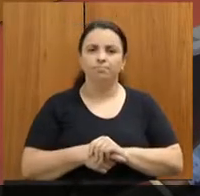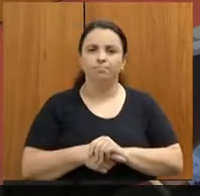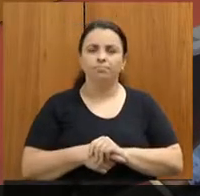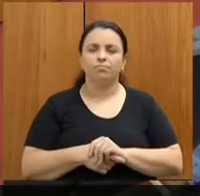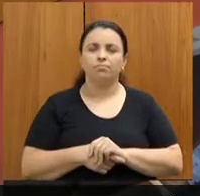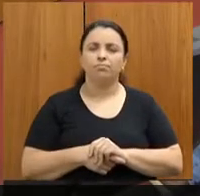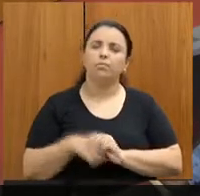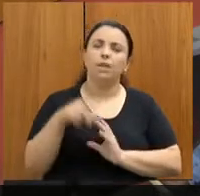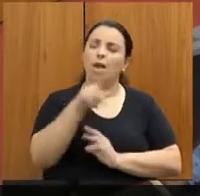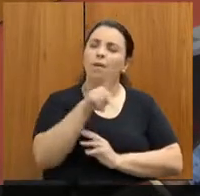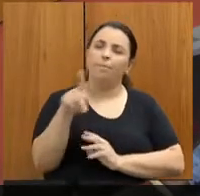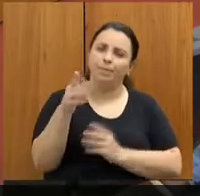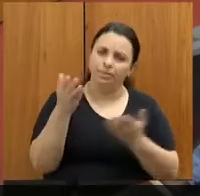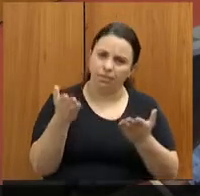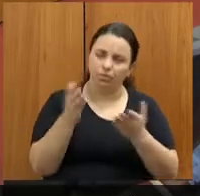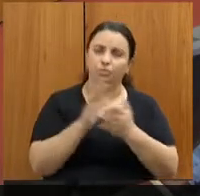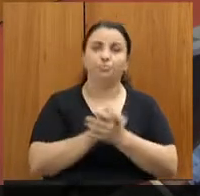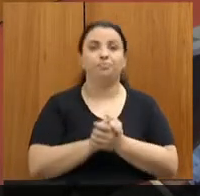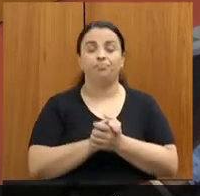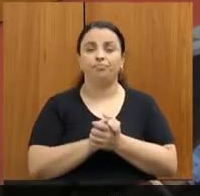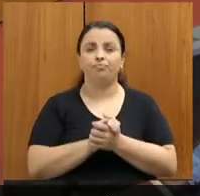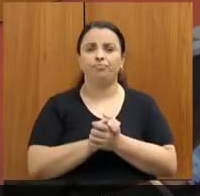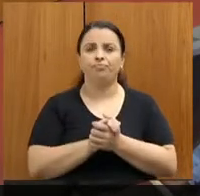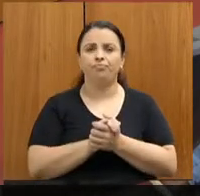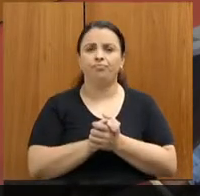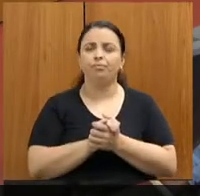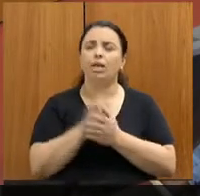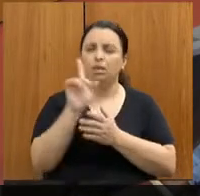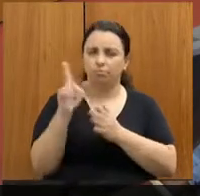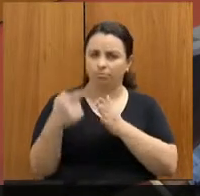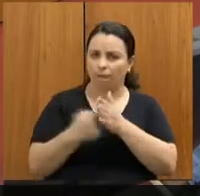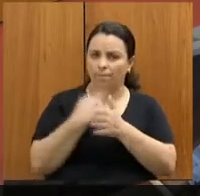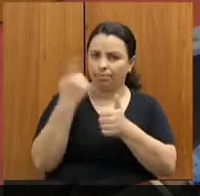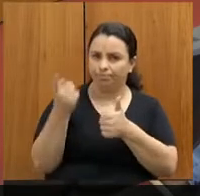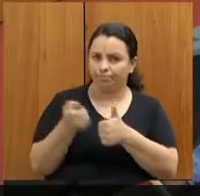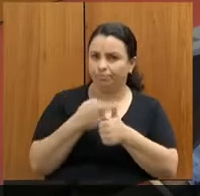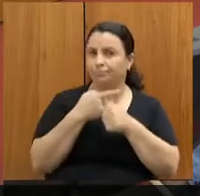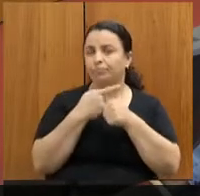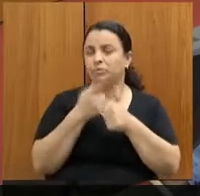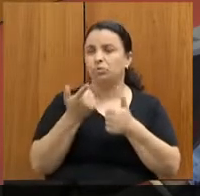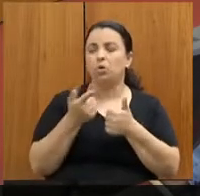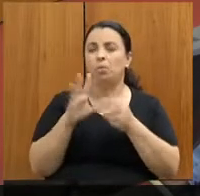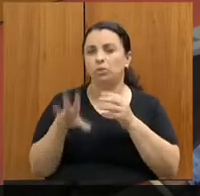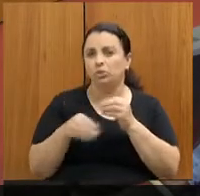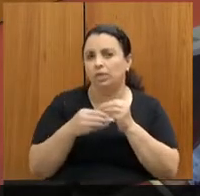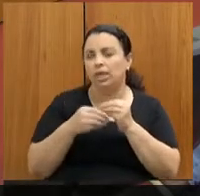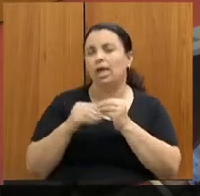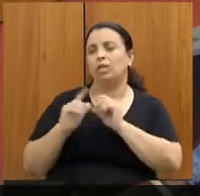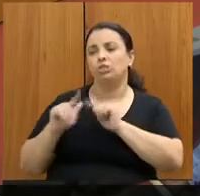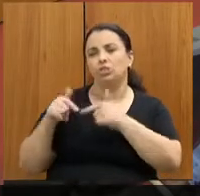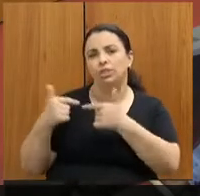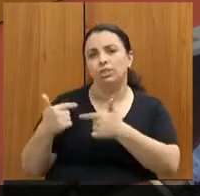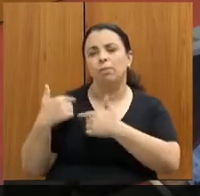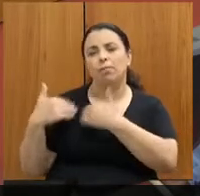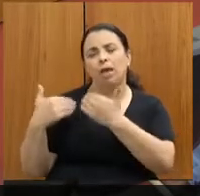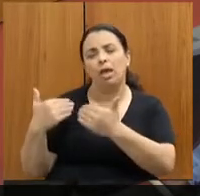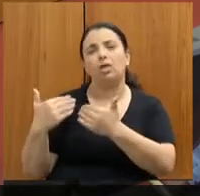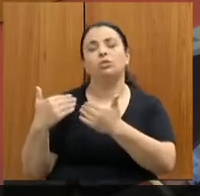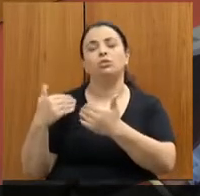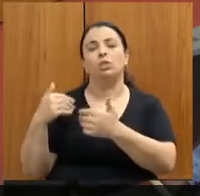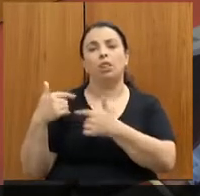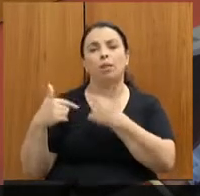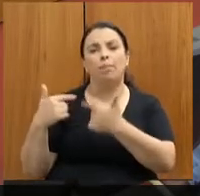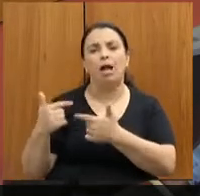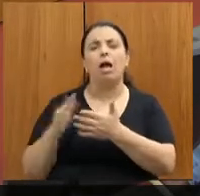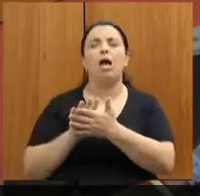presidente é com relação ao a primeira pergunta se ou adicionais de desempenho com relação à parte da educação